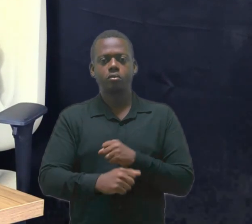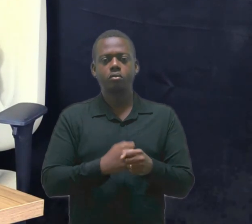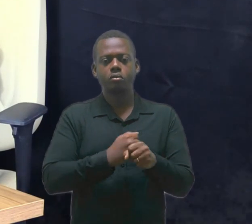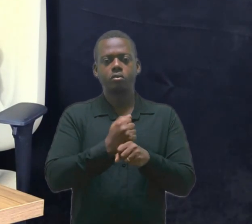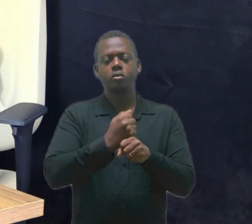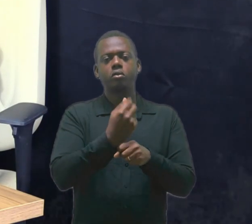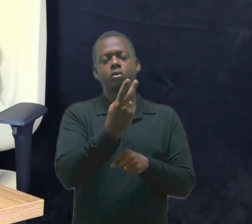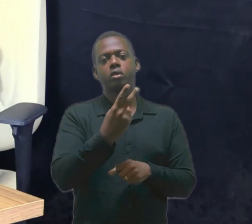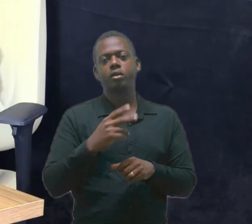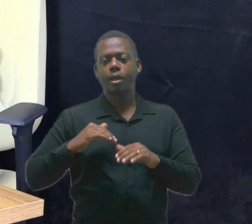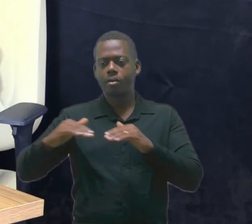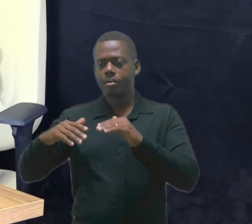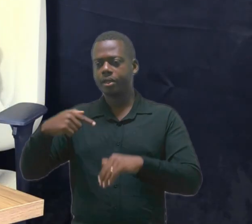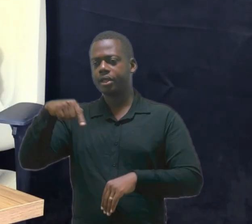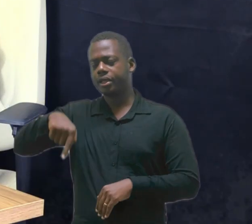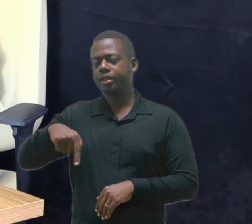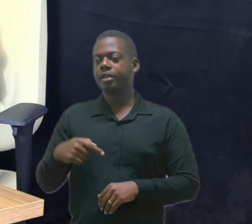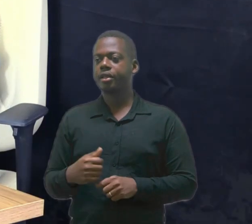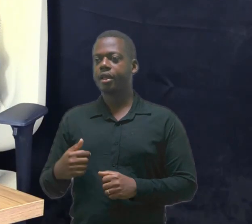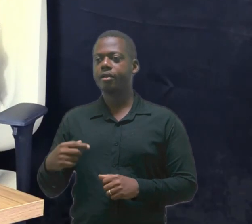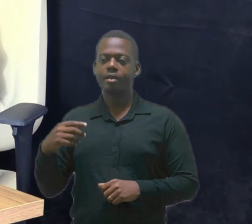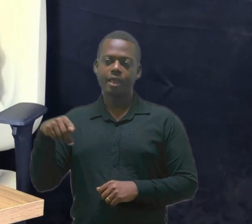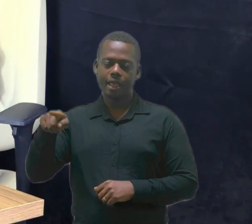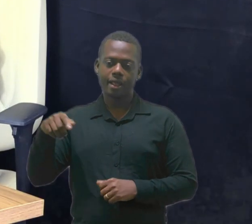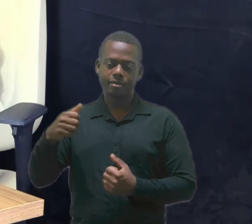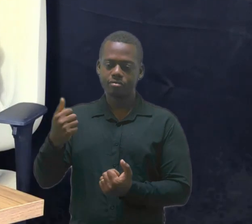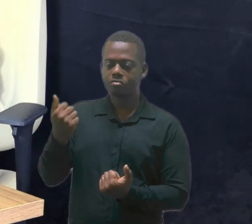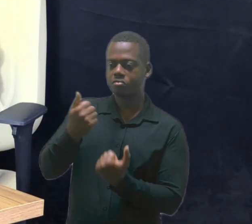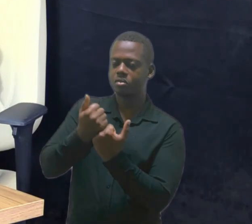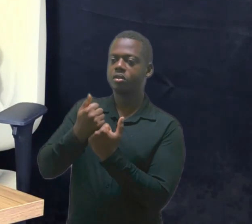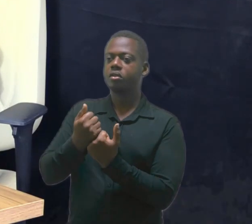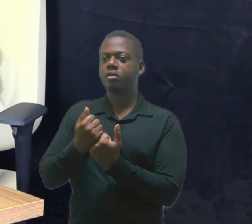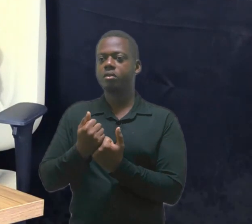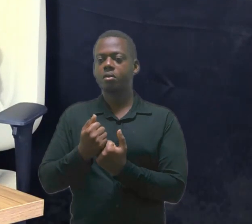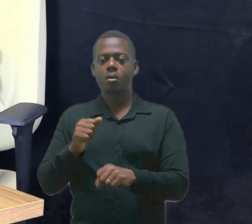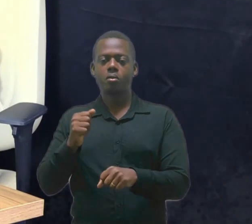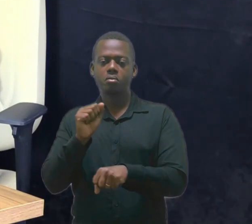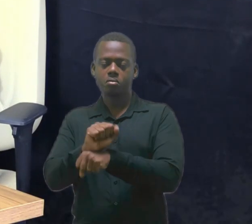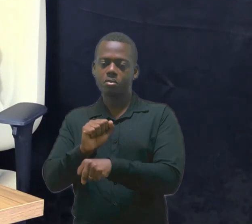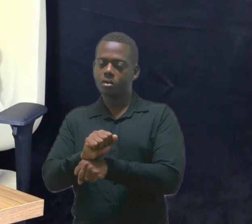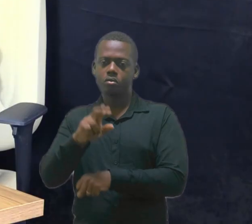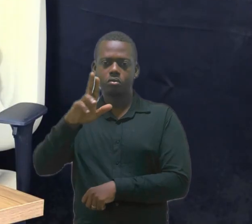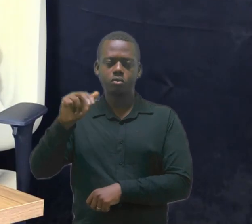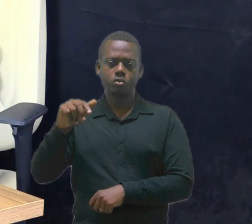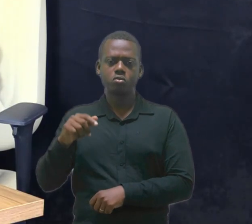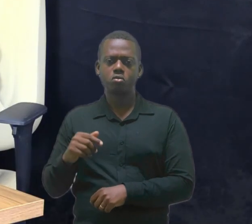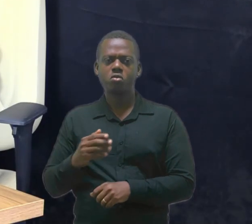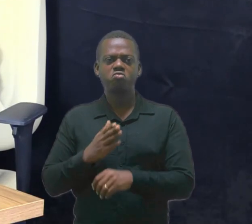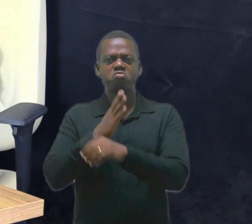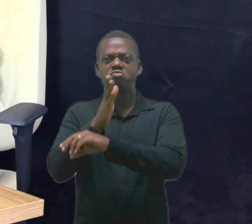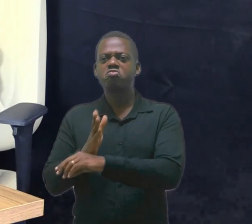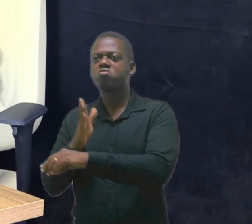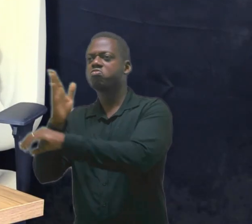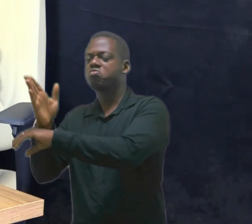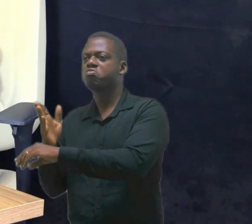a gente já tinha um movimento aqui na cidade com surdos e Márcia foi a minha substituta aqui, que não deixou o trabalho parar. Entendeu? E subiu